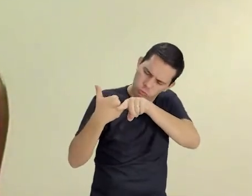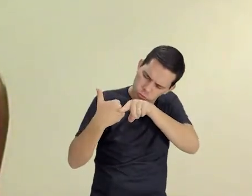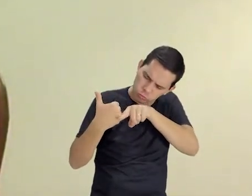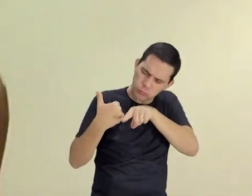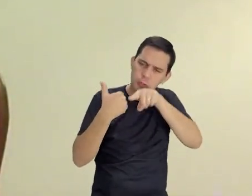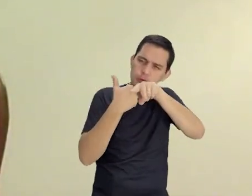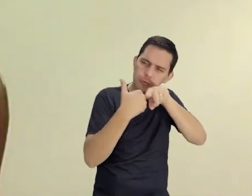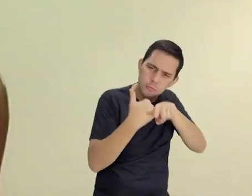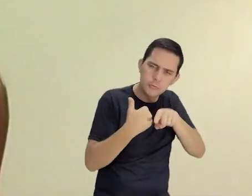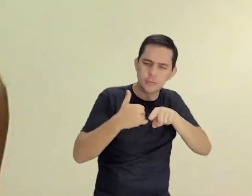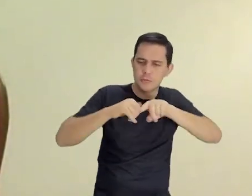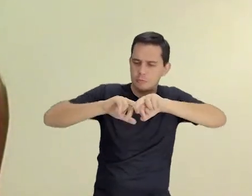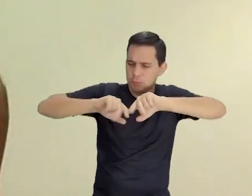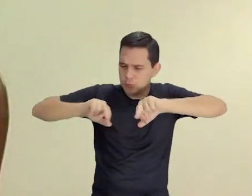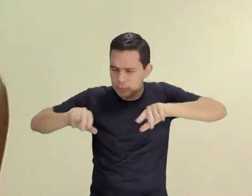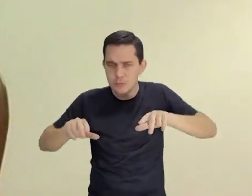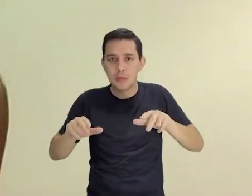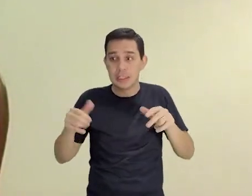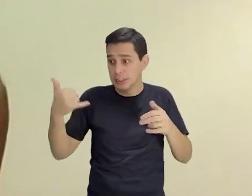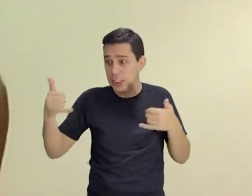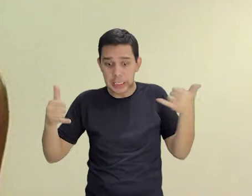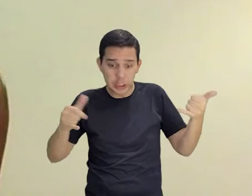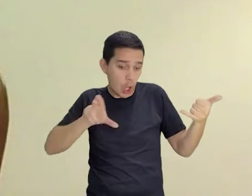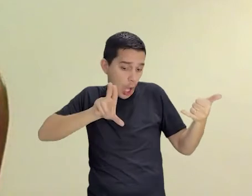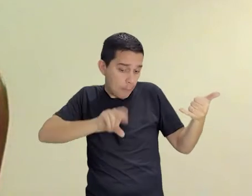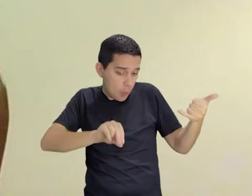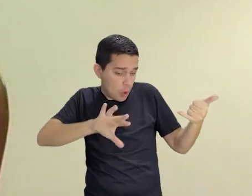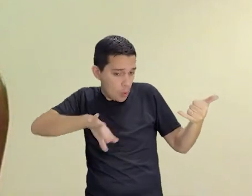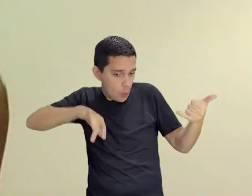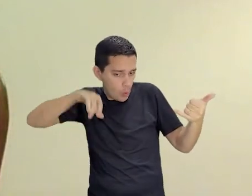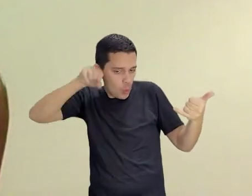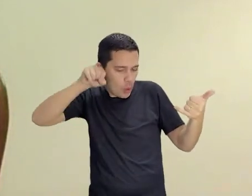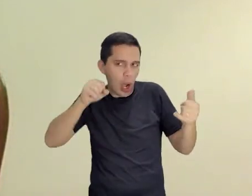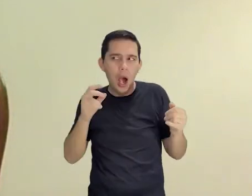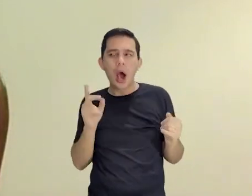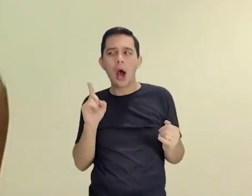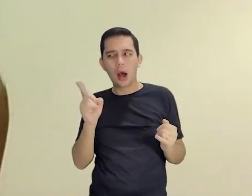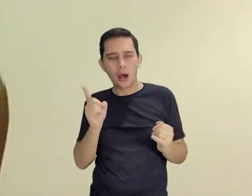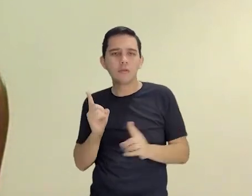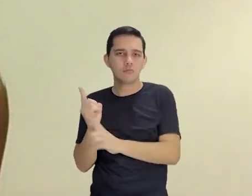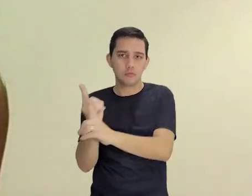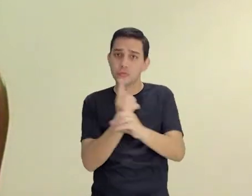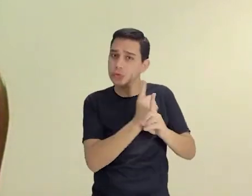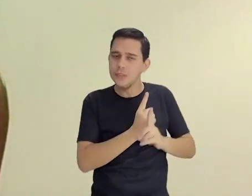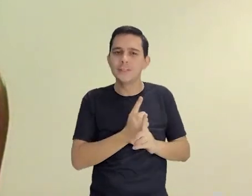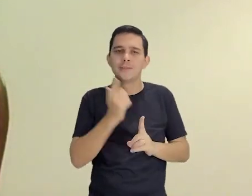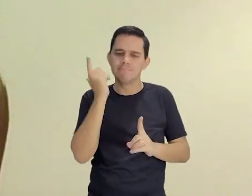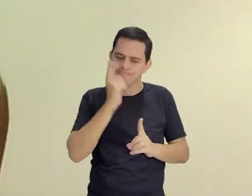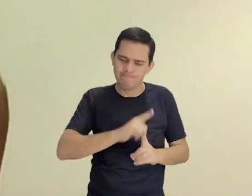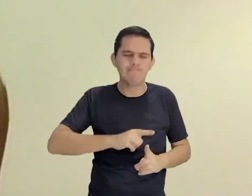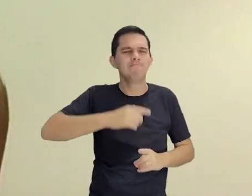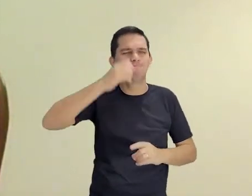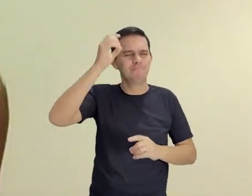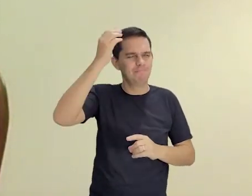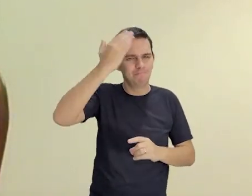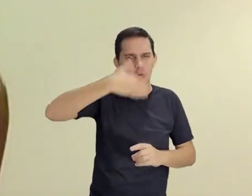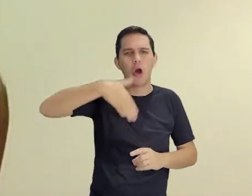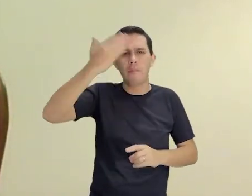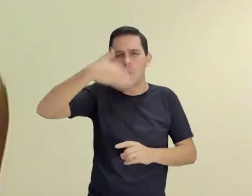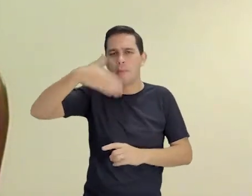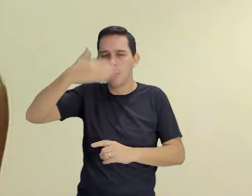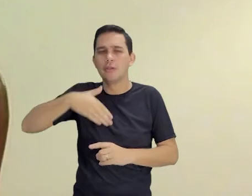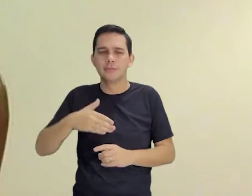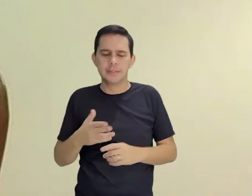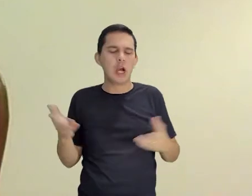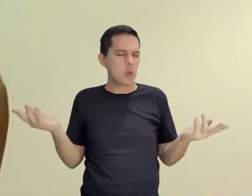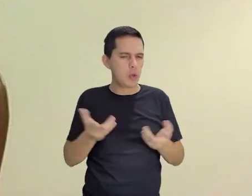e dados de interceptação telefônica, nós conseguimos reunir elementos para deflagrar essa segunda fase